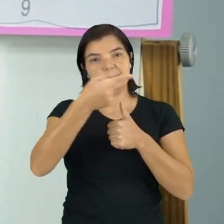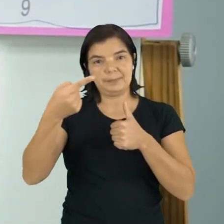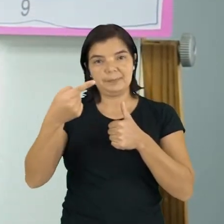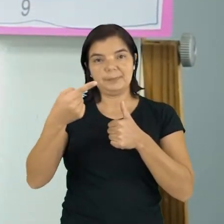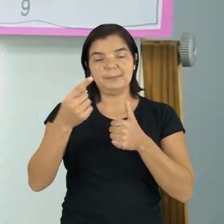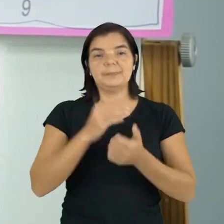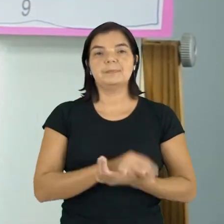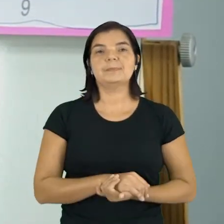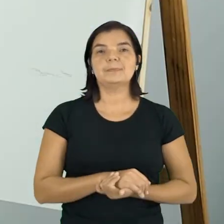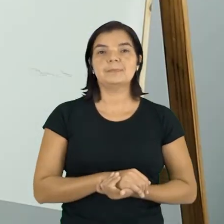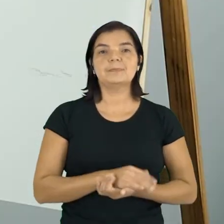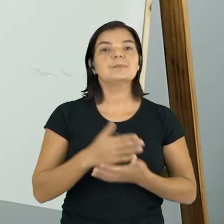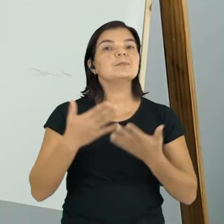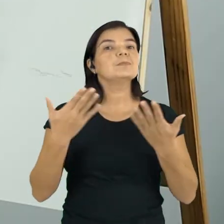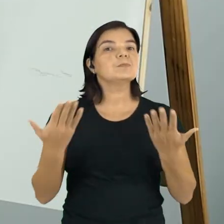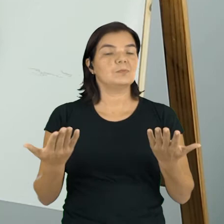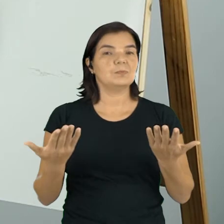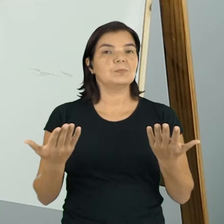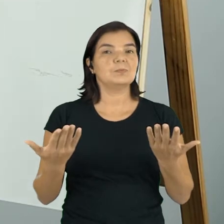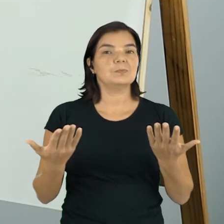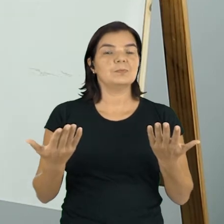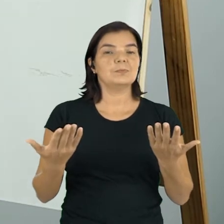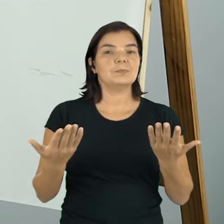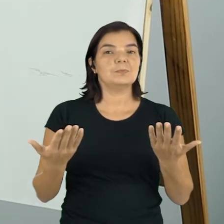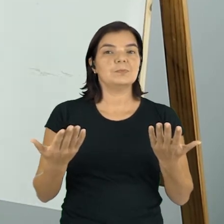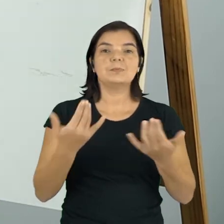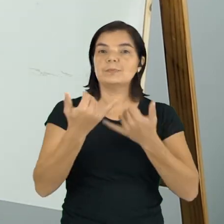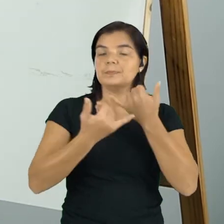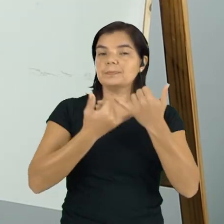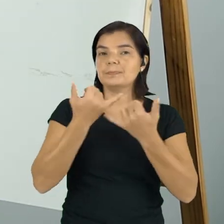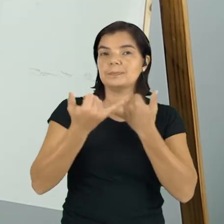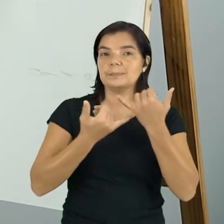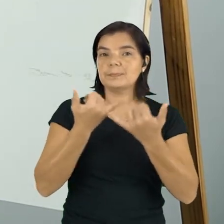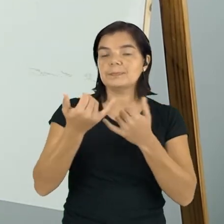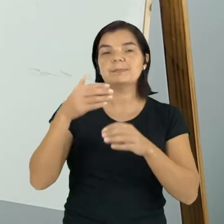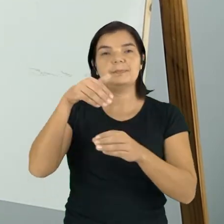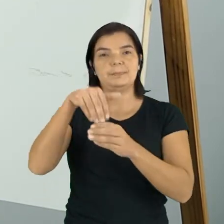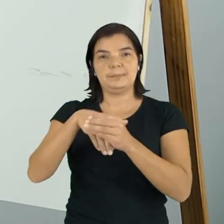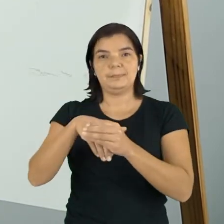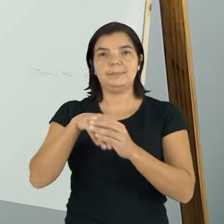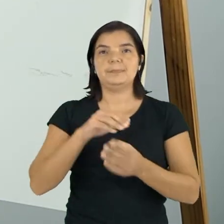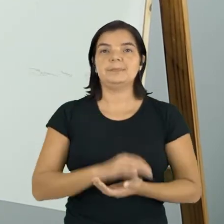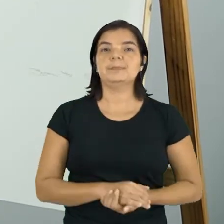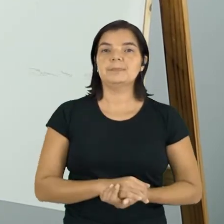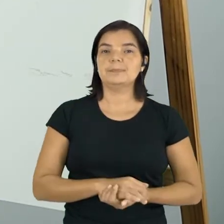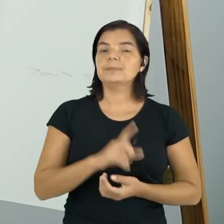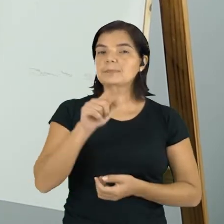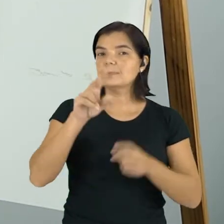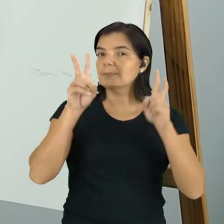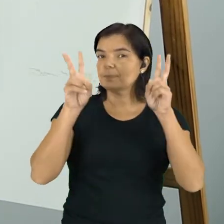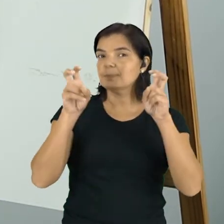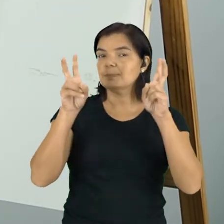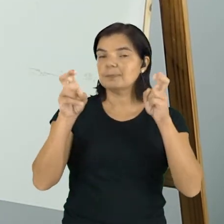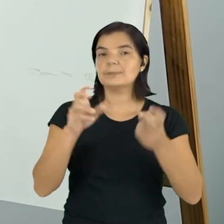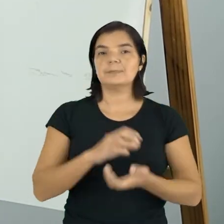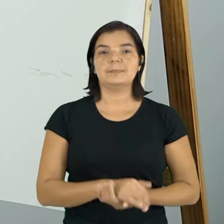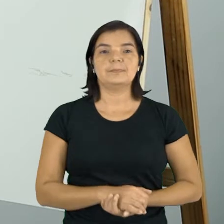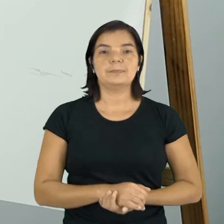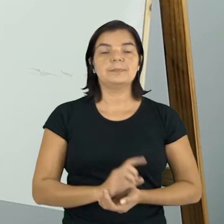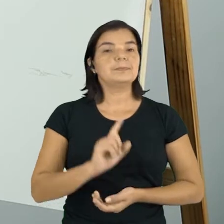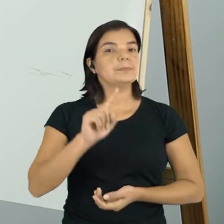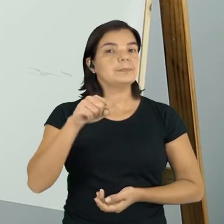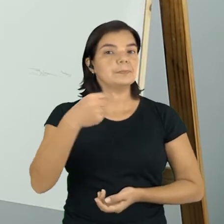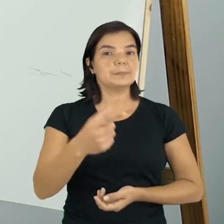está indicando quais foram, né, os brinquedos e a votação, que é o assunto em questão.